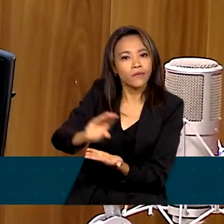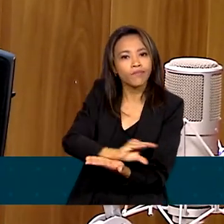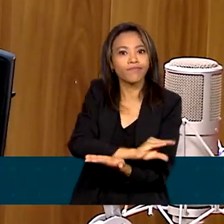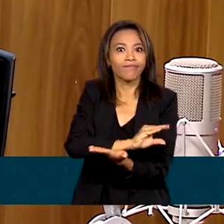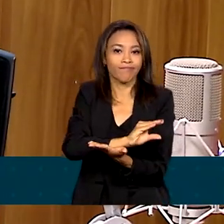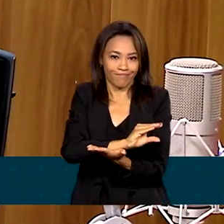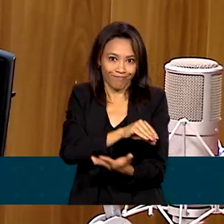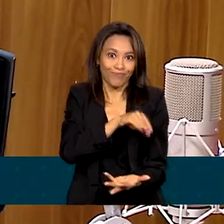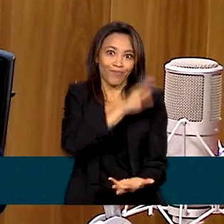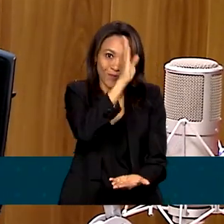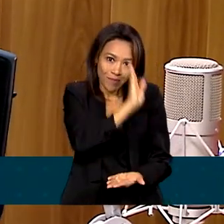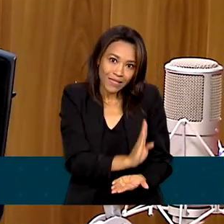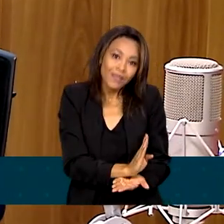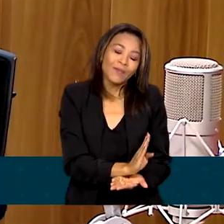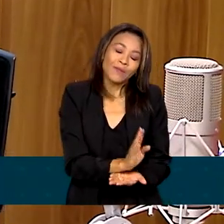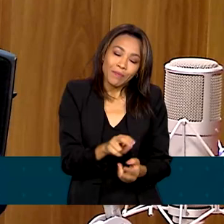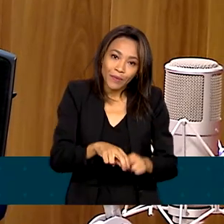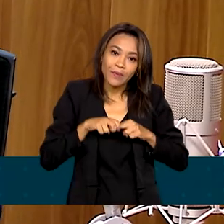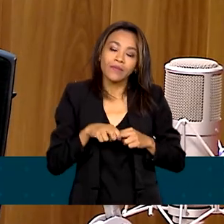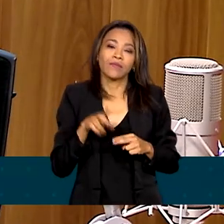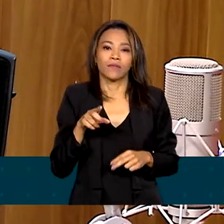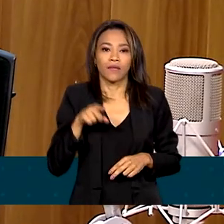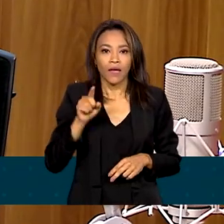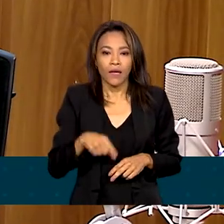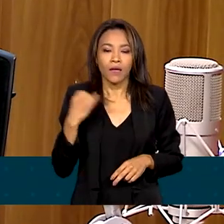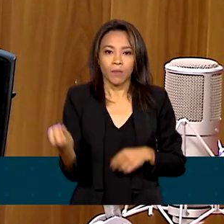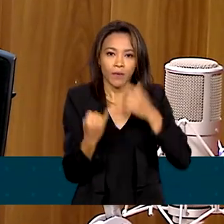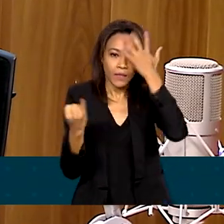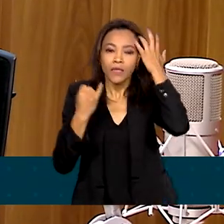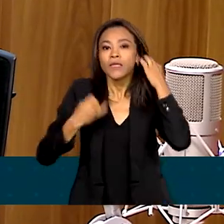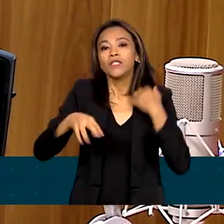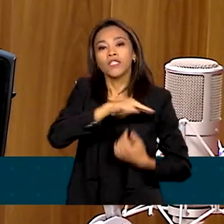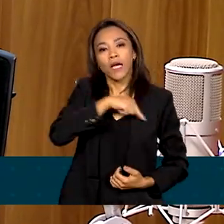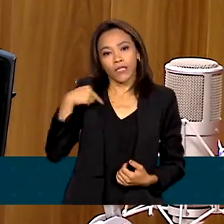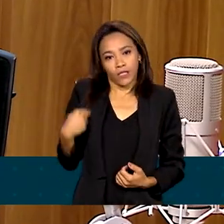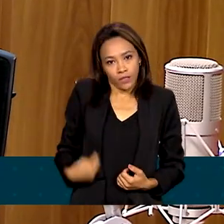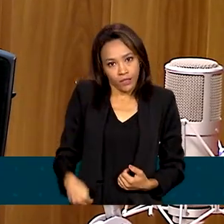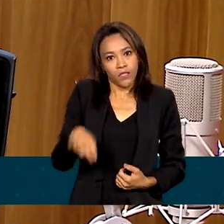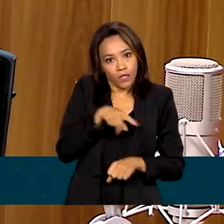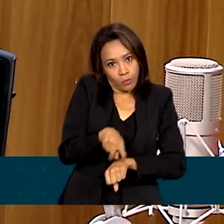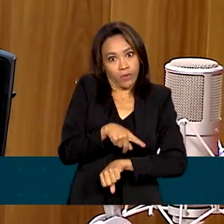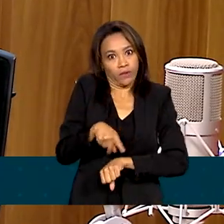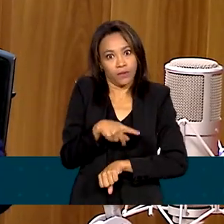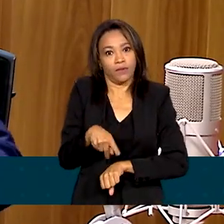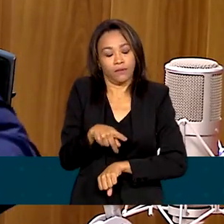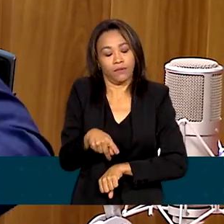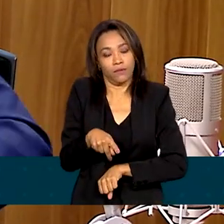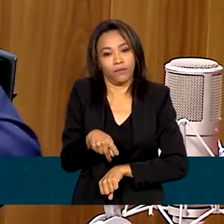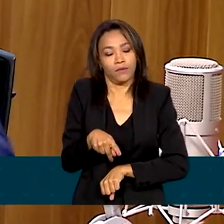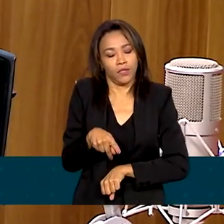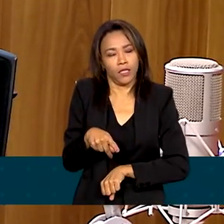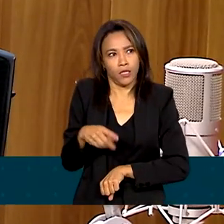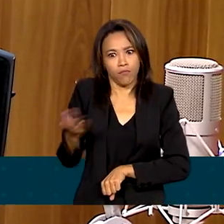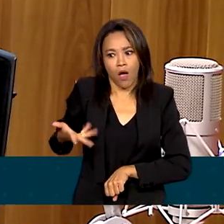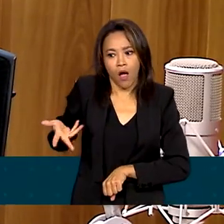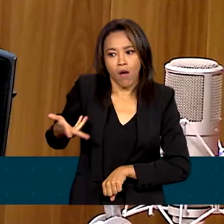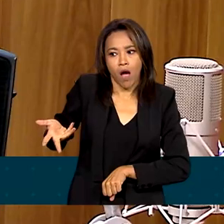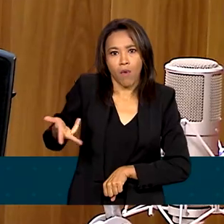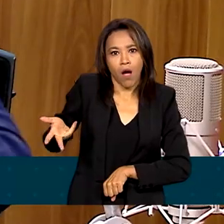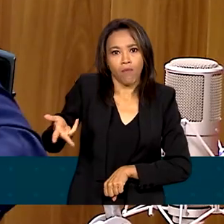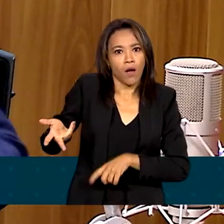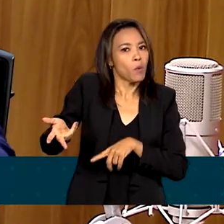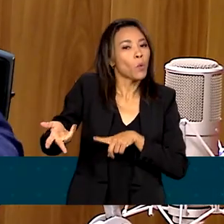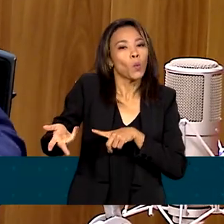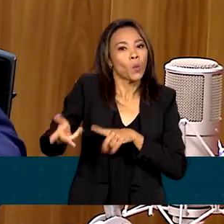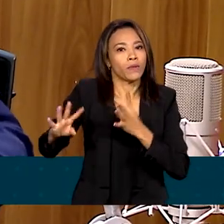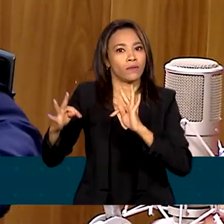no Brasil. E para isso é importante, a China é um país que primeiro avança rapidamente em